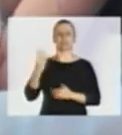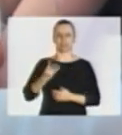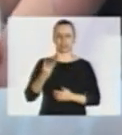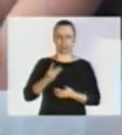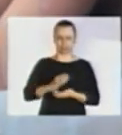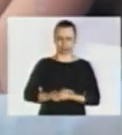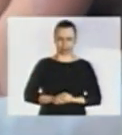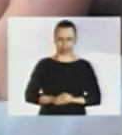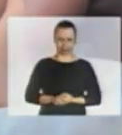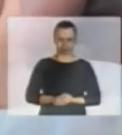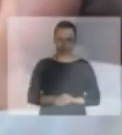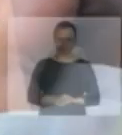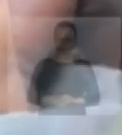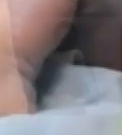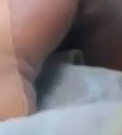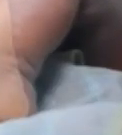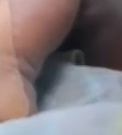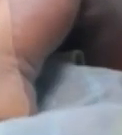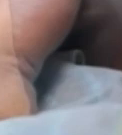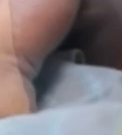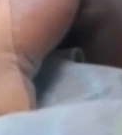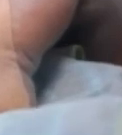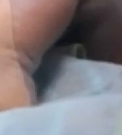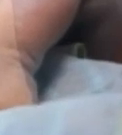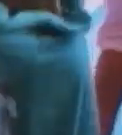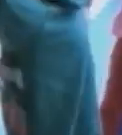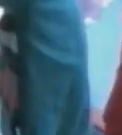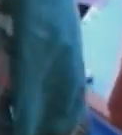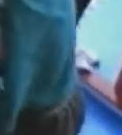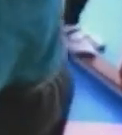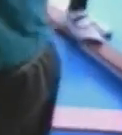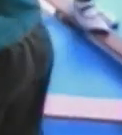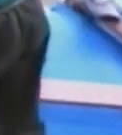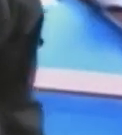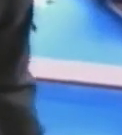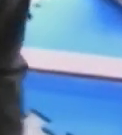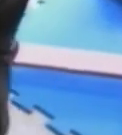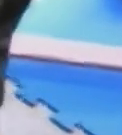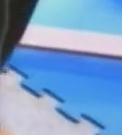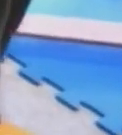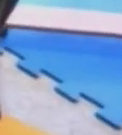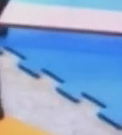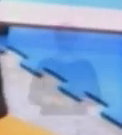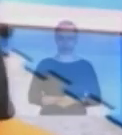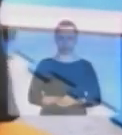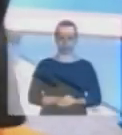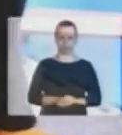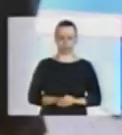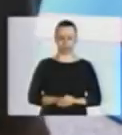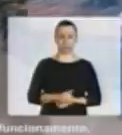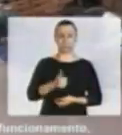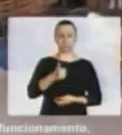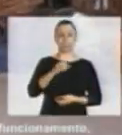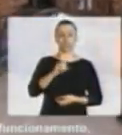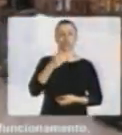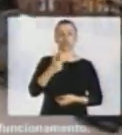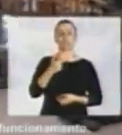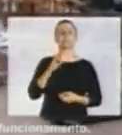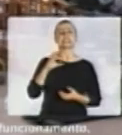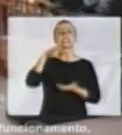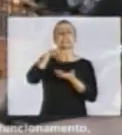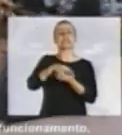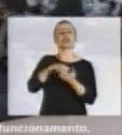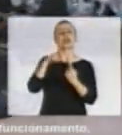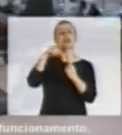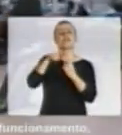fase enfermeira colle sangue do pezinho de um bebê criança e rapaz fazem fisioterapia 102